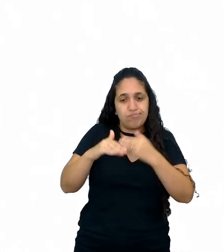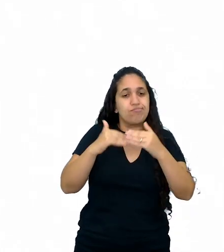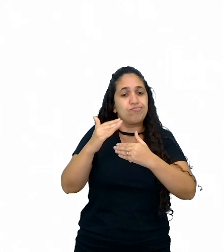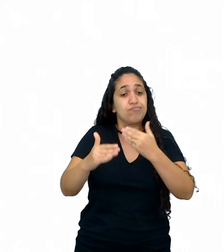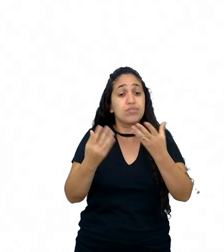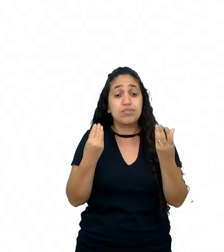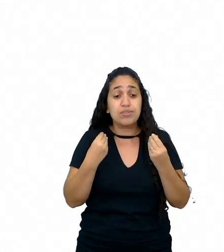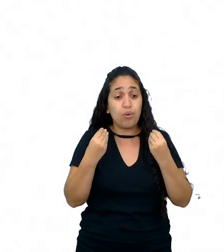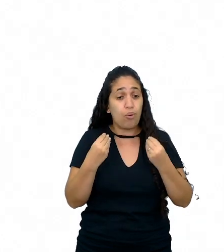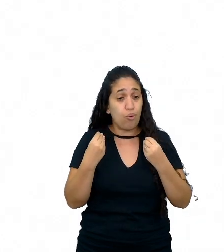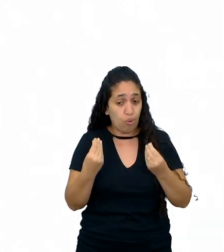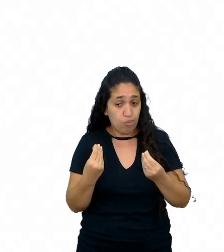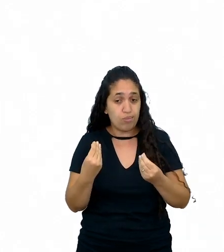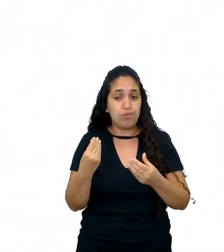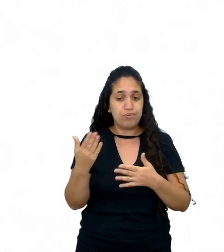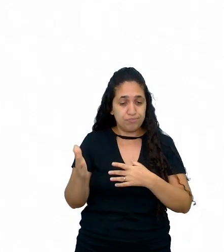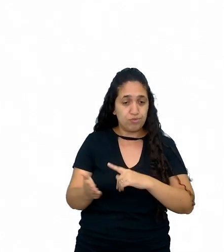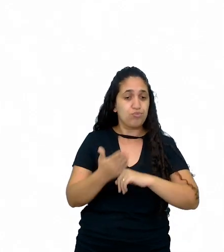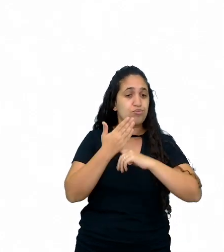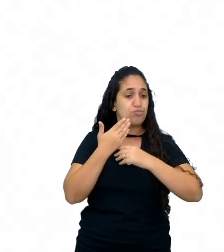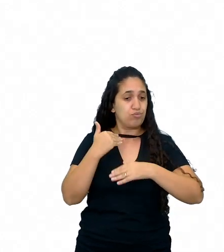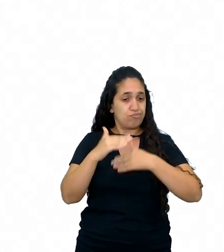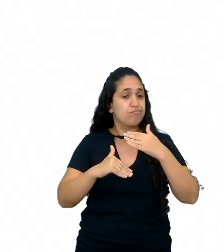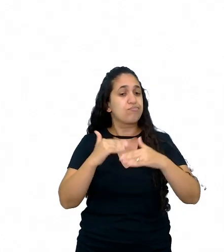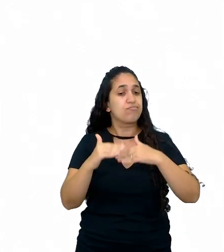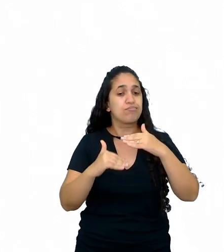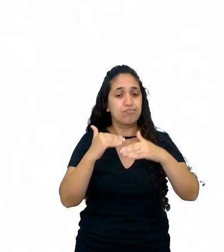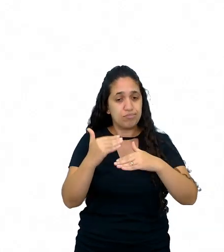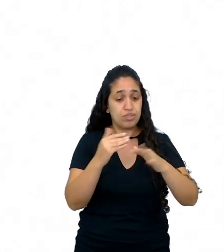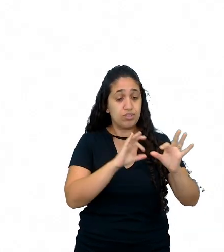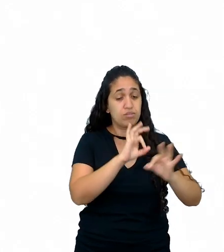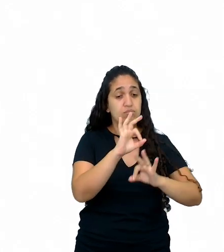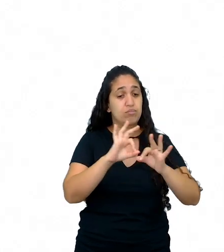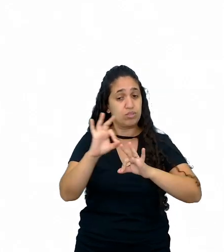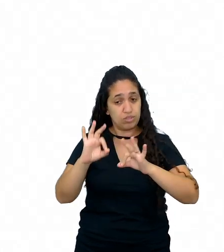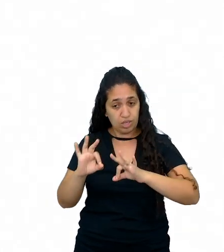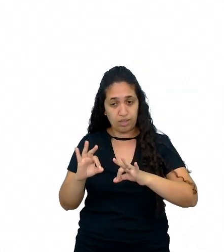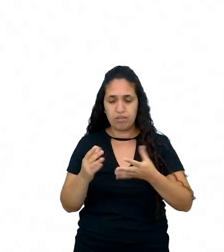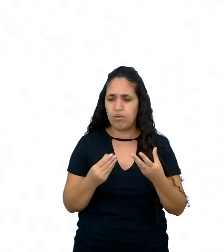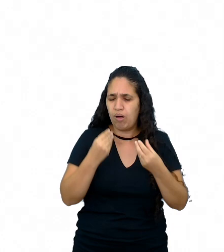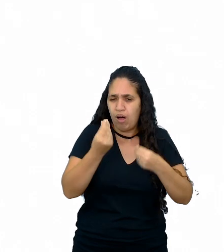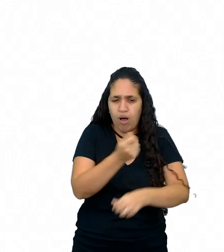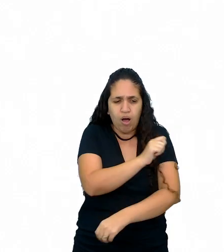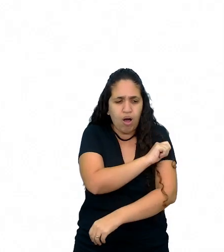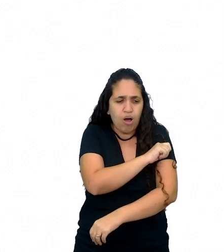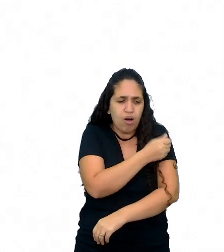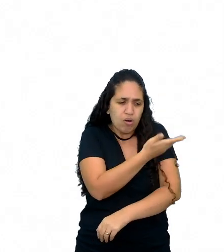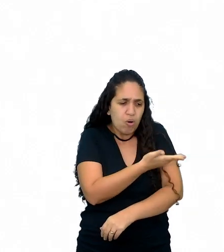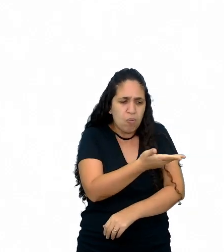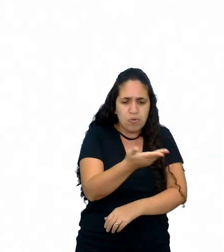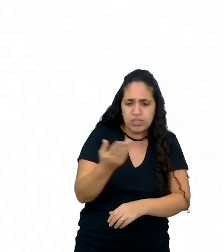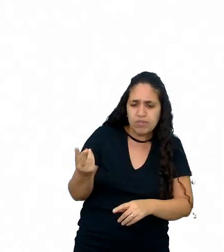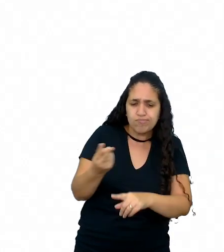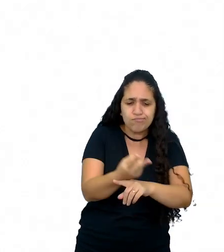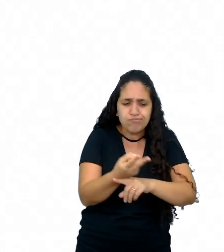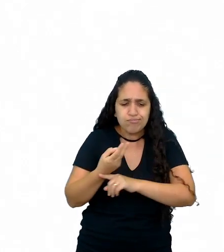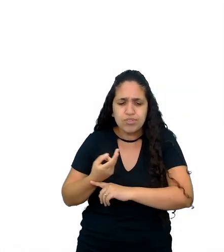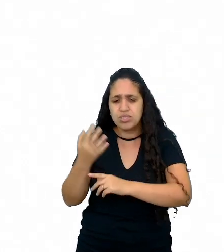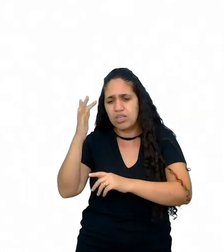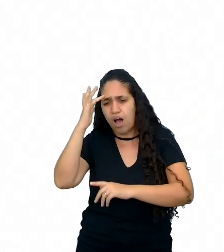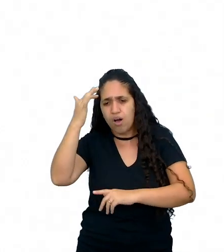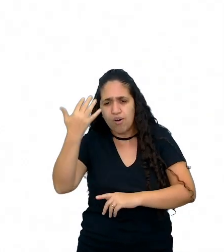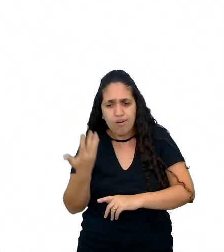eles podem contribuir, né, no desenvolvimento, né, do projeto, né, como eles vão procurar soluções, né, em